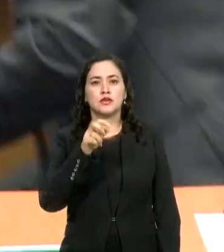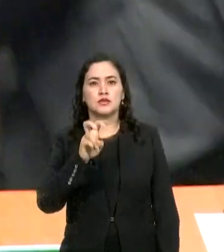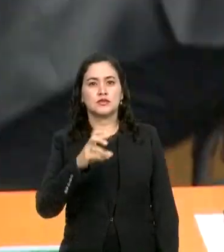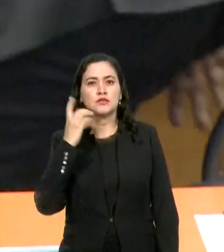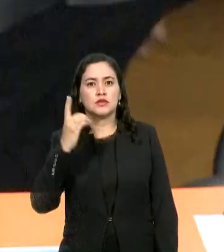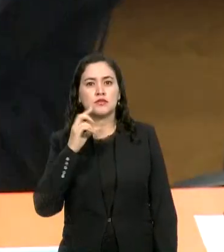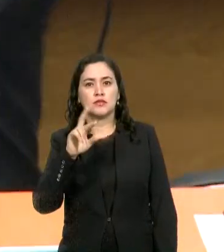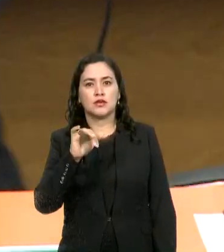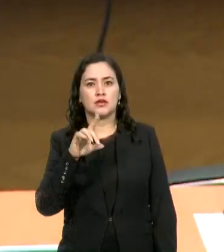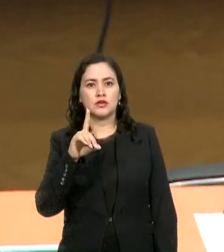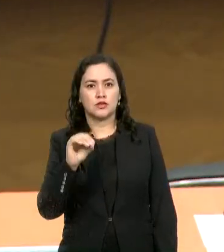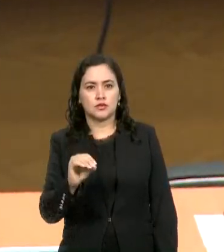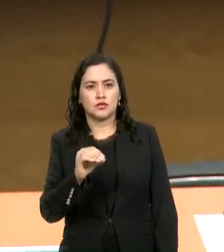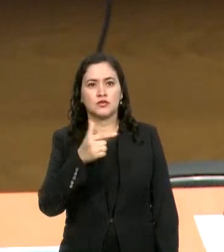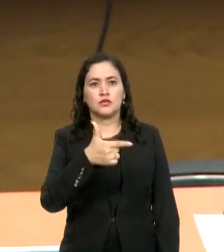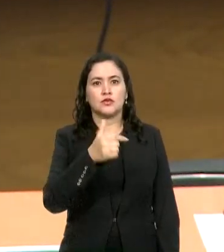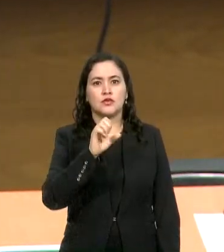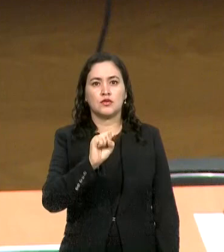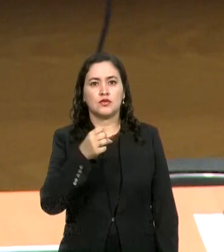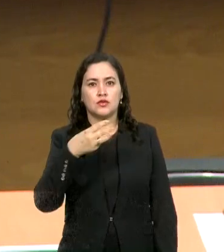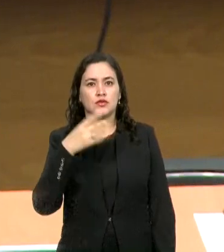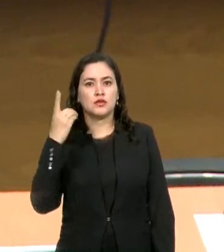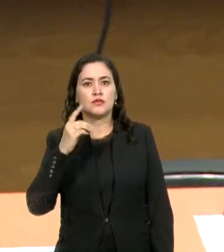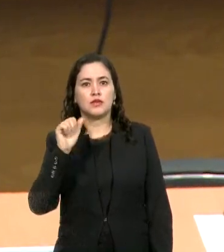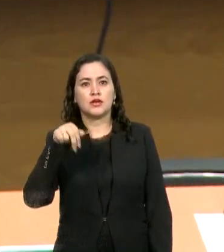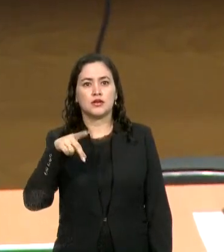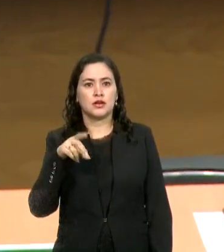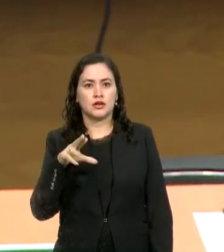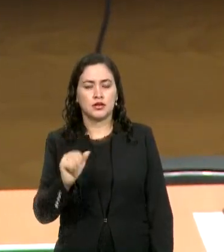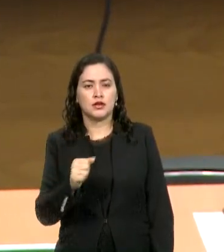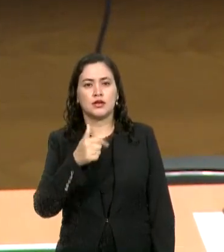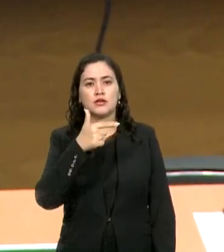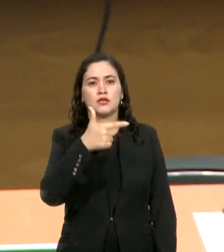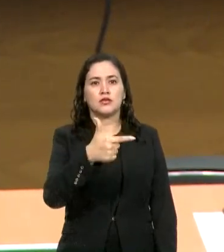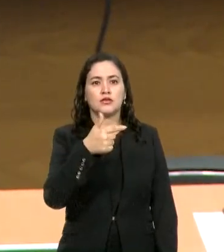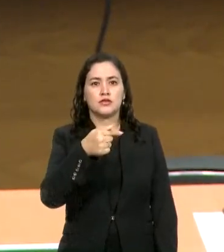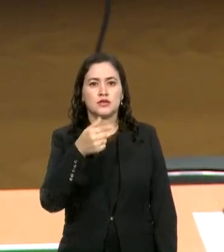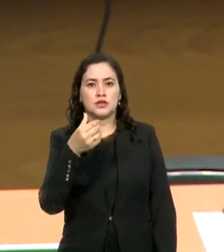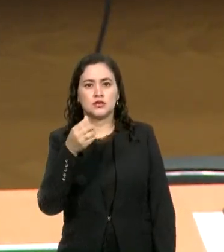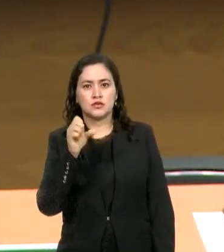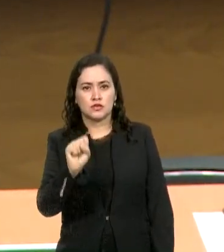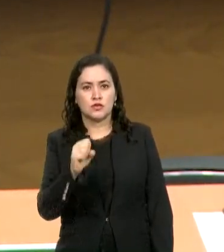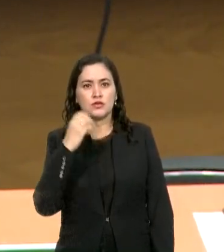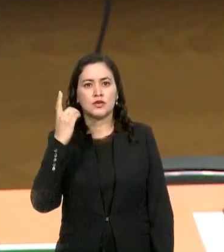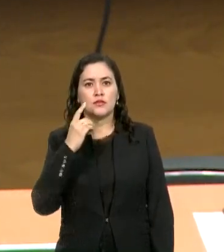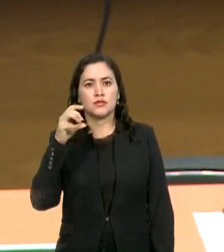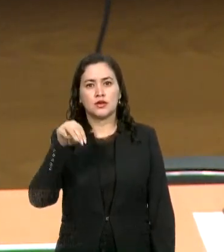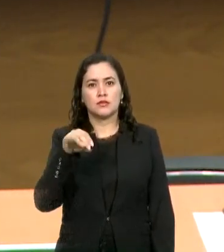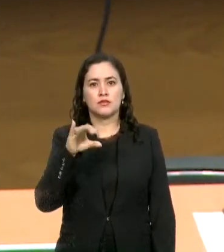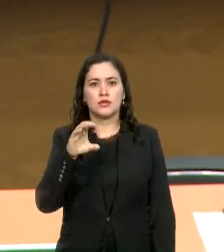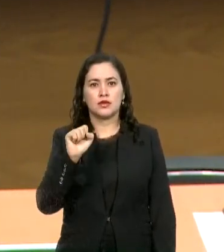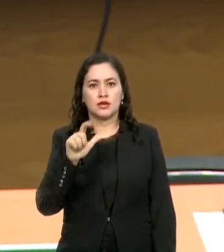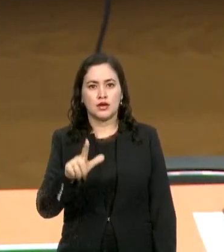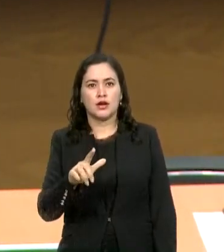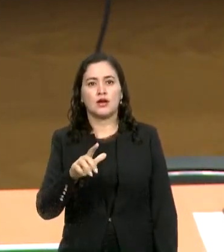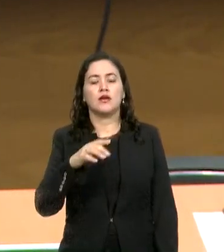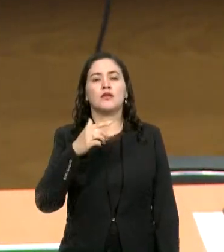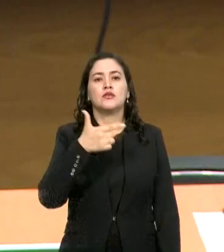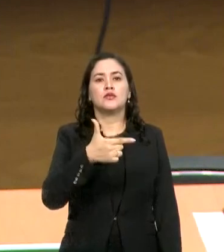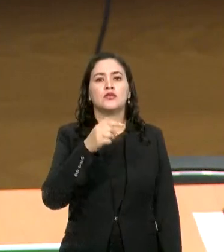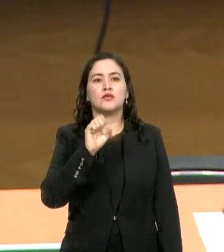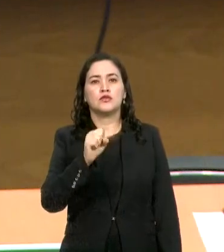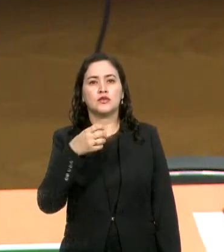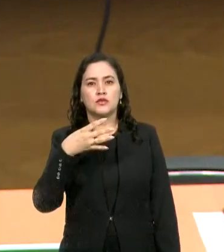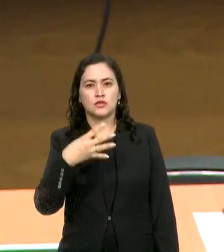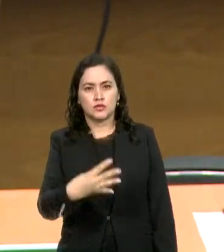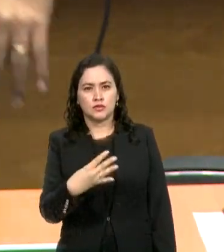foram incluídos na ordem do dia da próxima sessão as seguintes proposições: vetos totais aos projetos de lei 021,